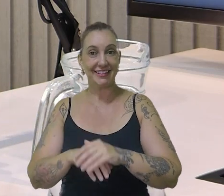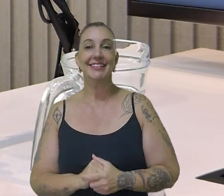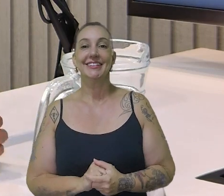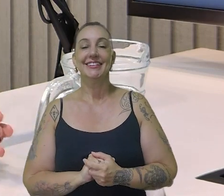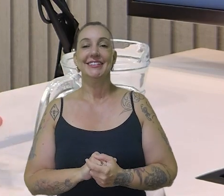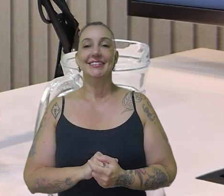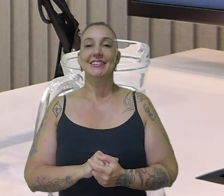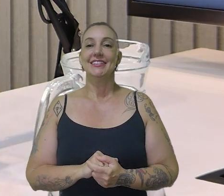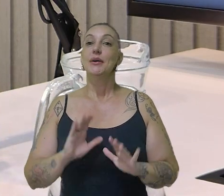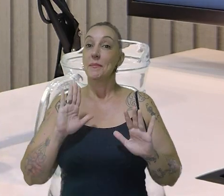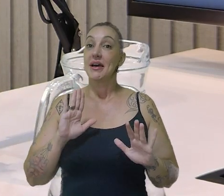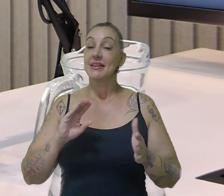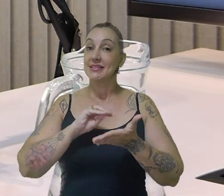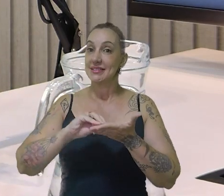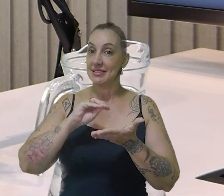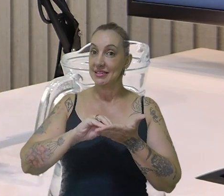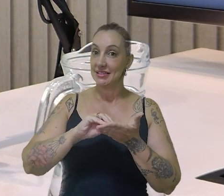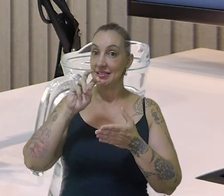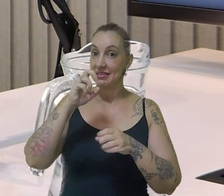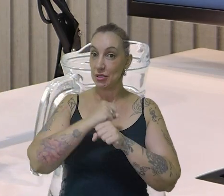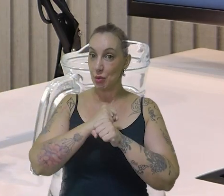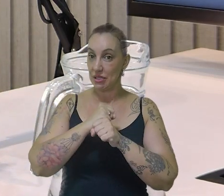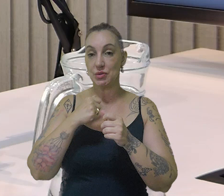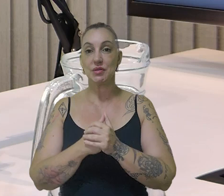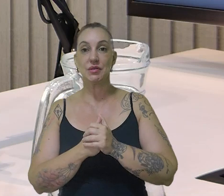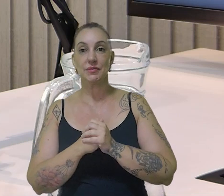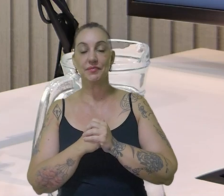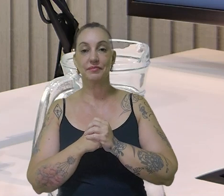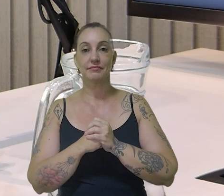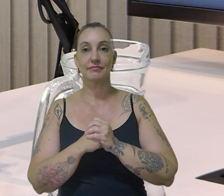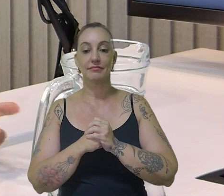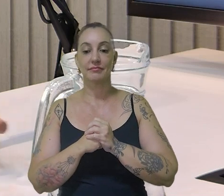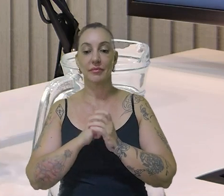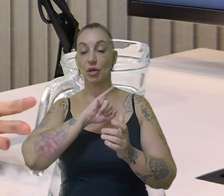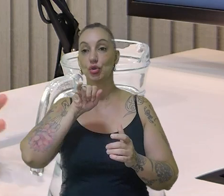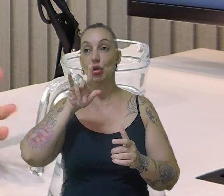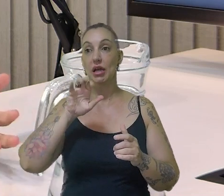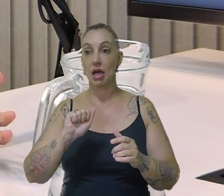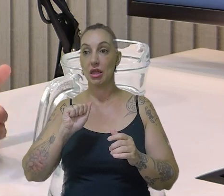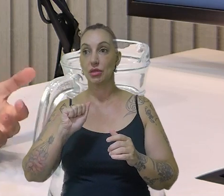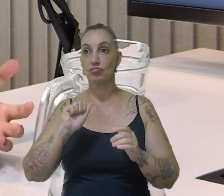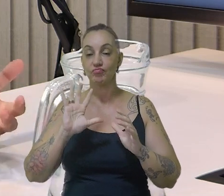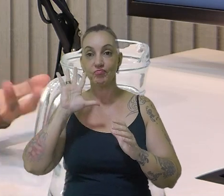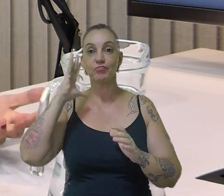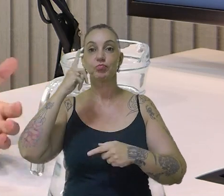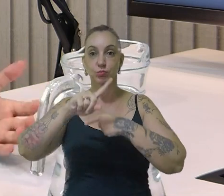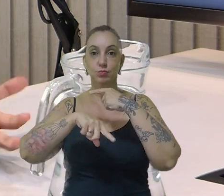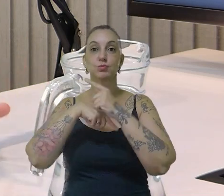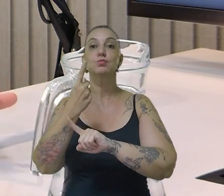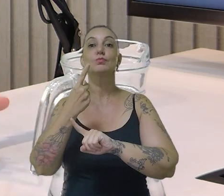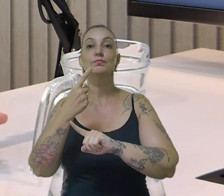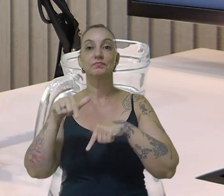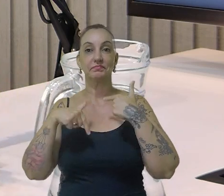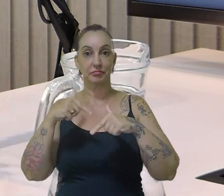eh mas eu fiquei no escritório durante esses 5 anos eh o Juliano aconteceu nesse meio termo né nesse